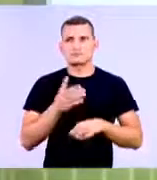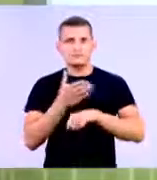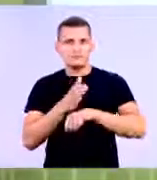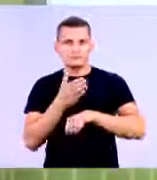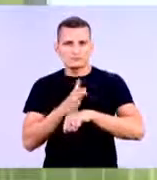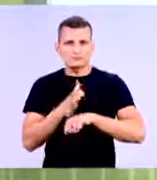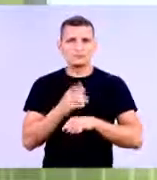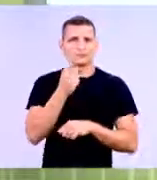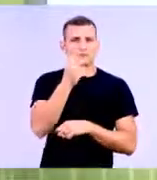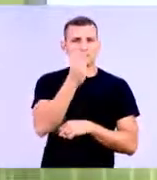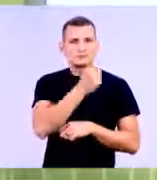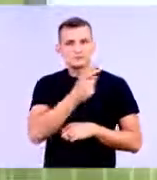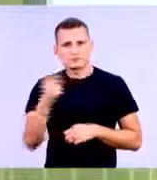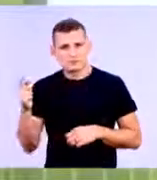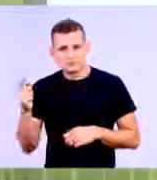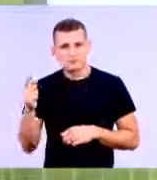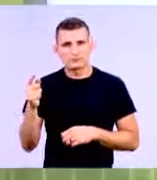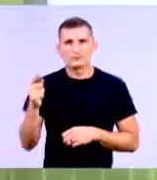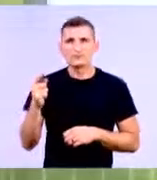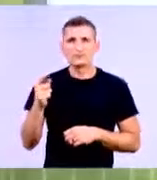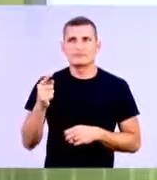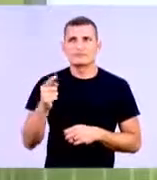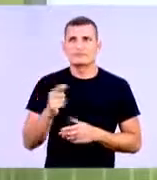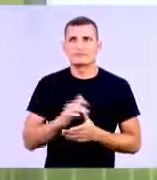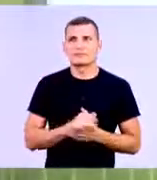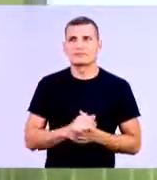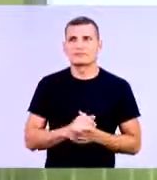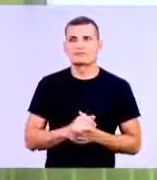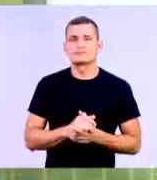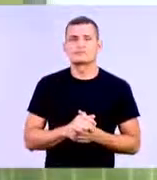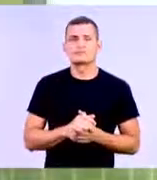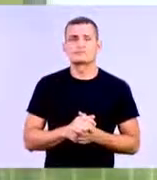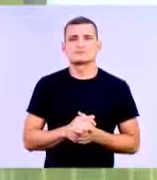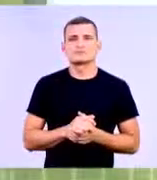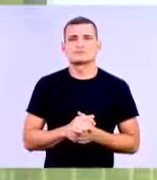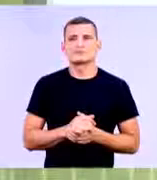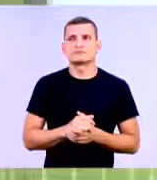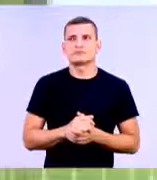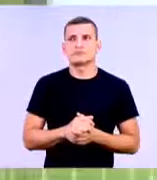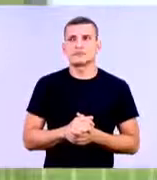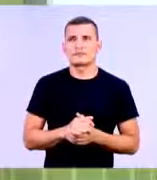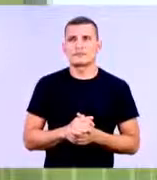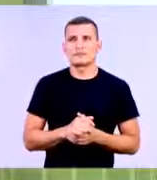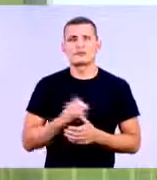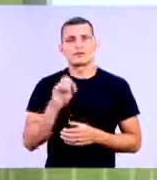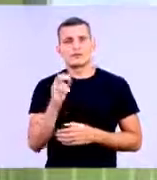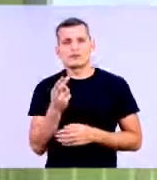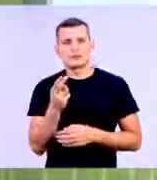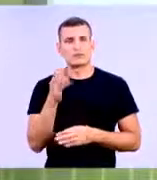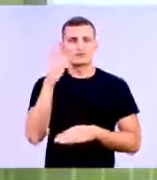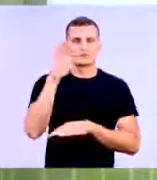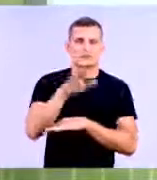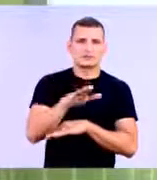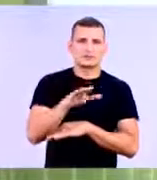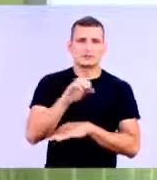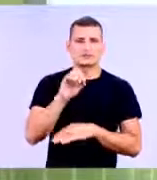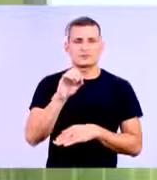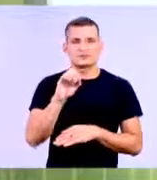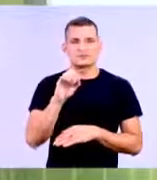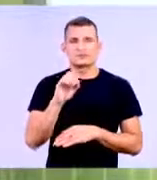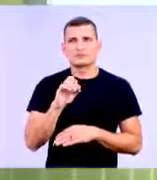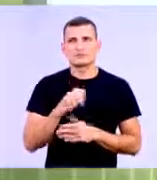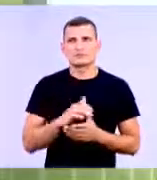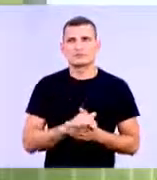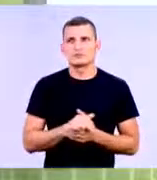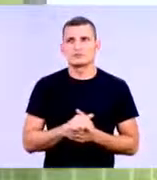passa uma semana ouvindo, geralmente é assim, alguém falar, ou vai lá uma tarde inteira ouvindo alguém falar.